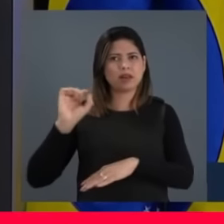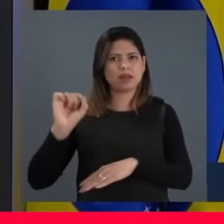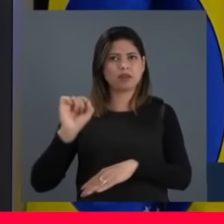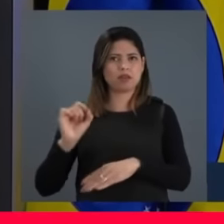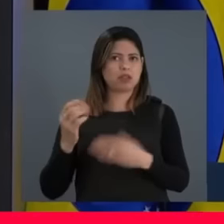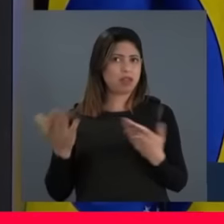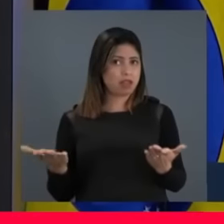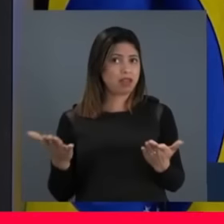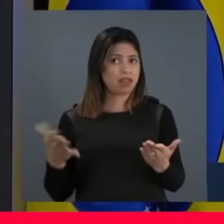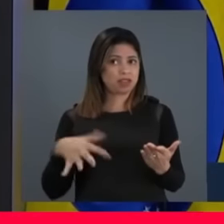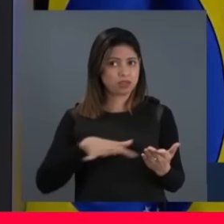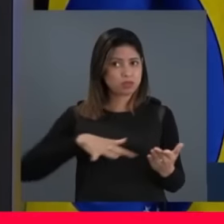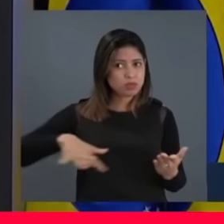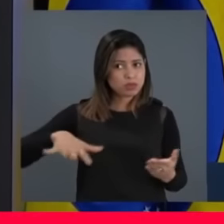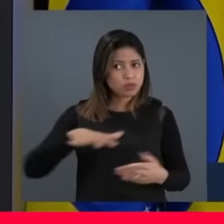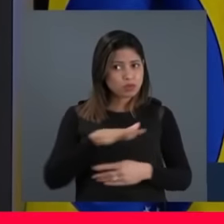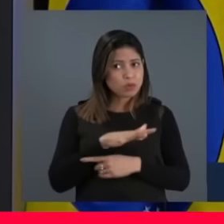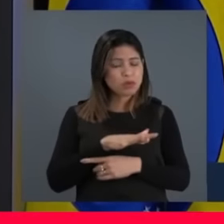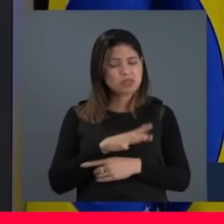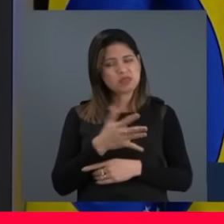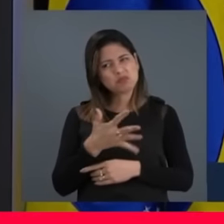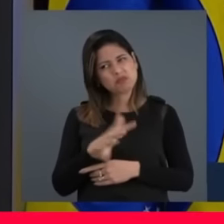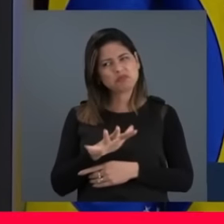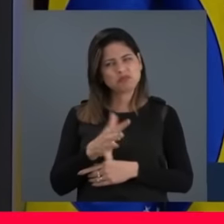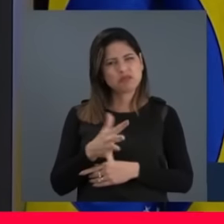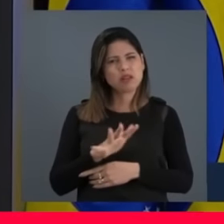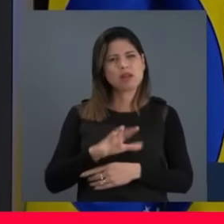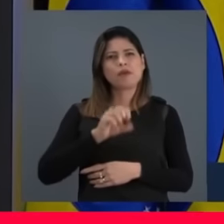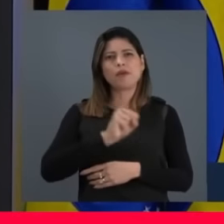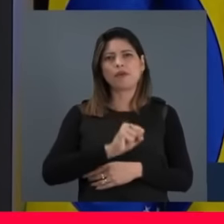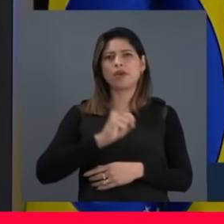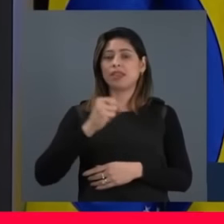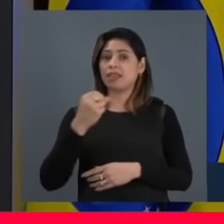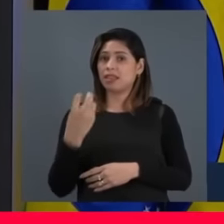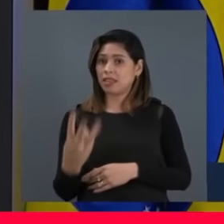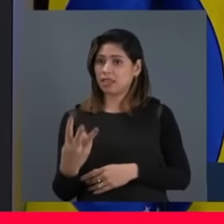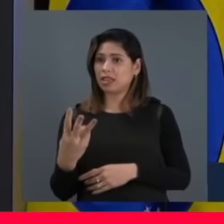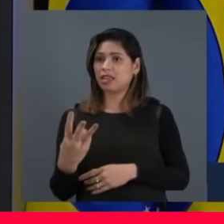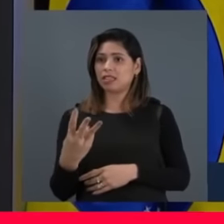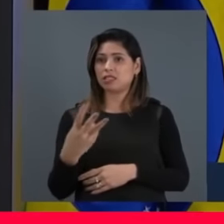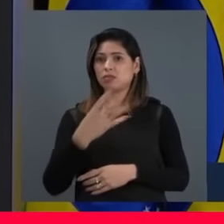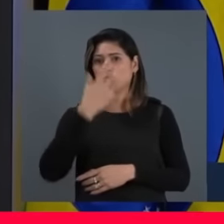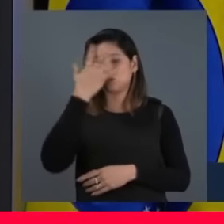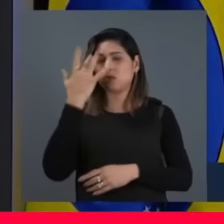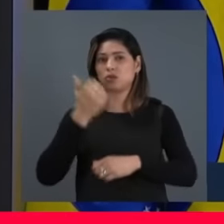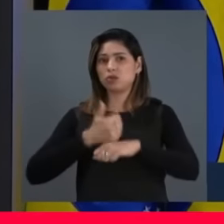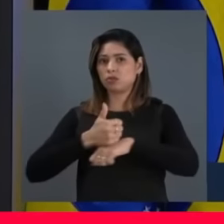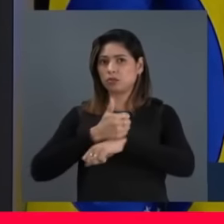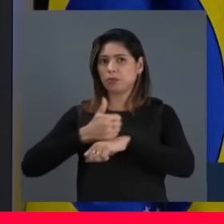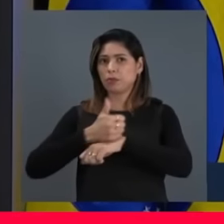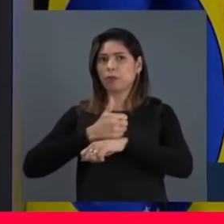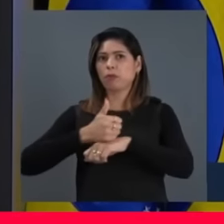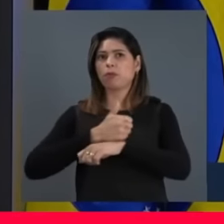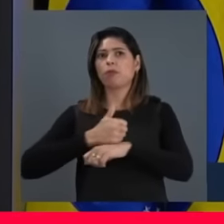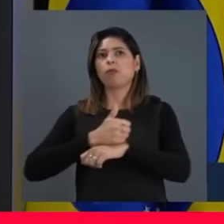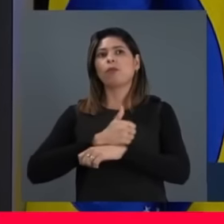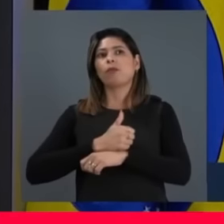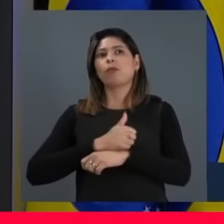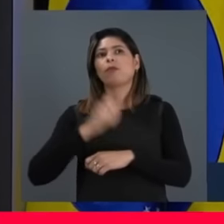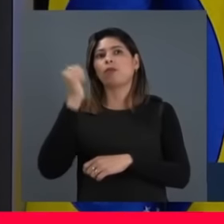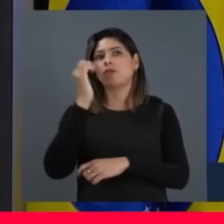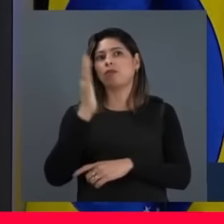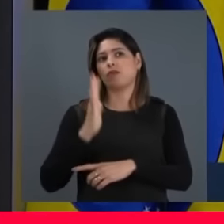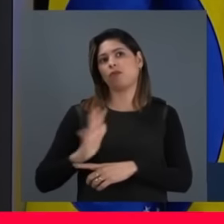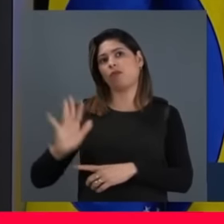lá estão aproximadamente 83 profissionais da força nacional do